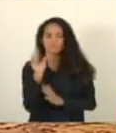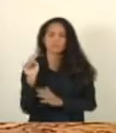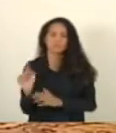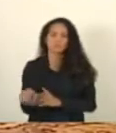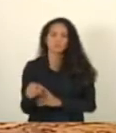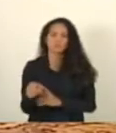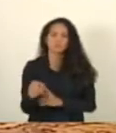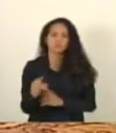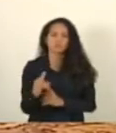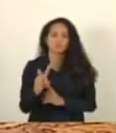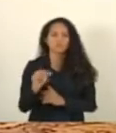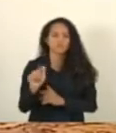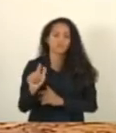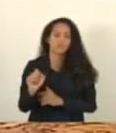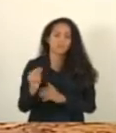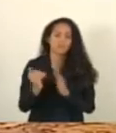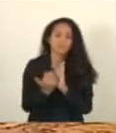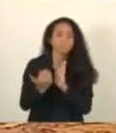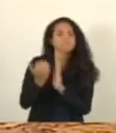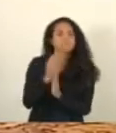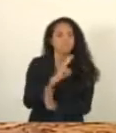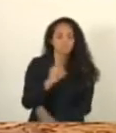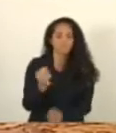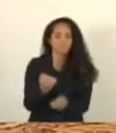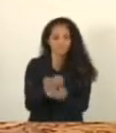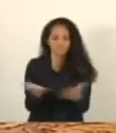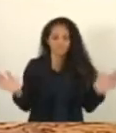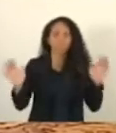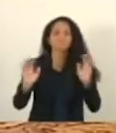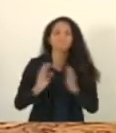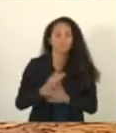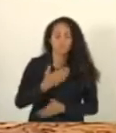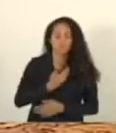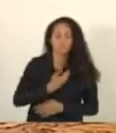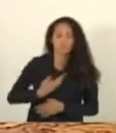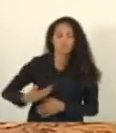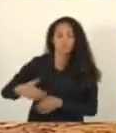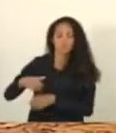do que foram oferecidas este ano. O governo do estado vai alcançar